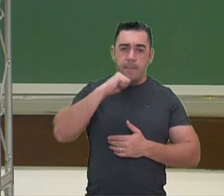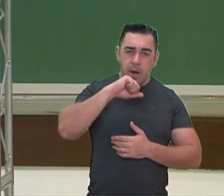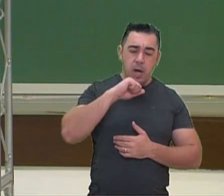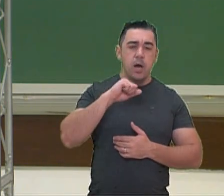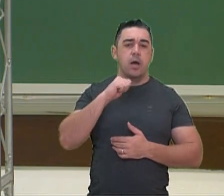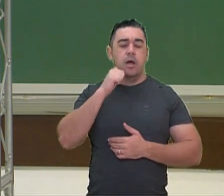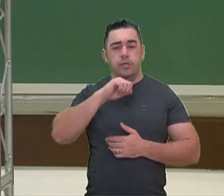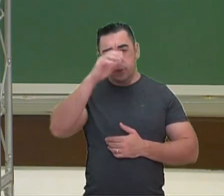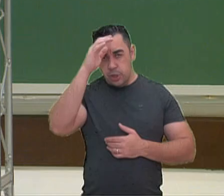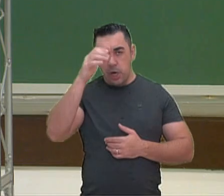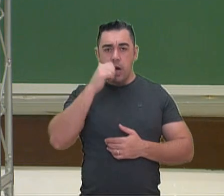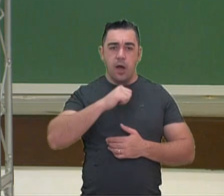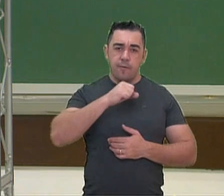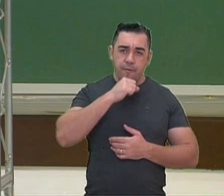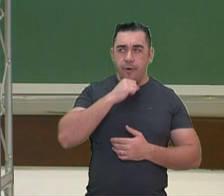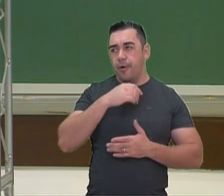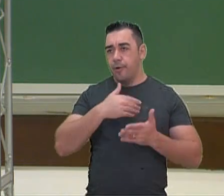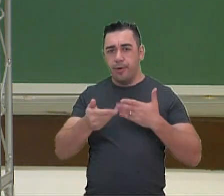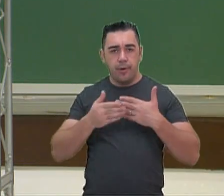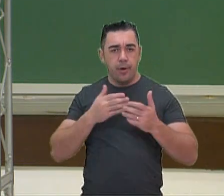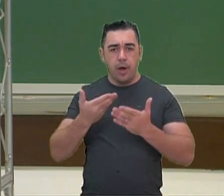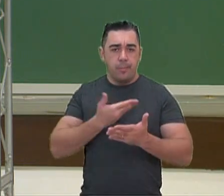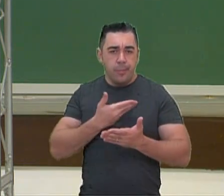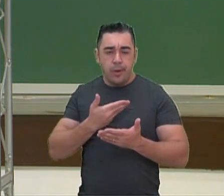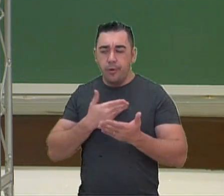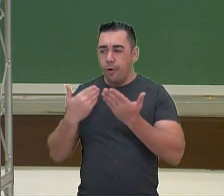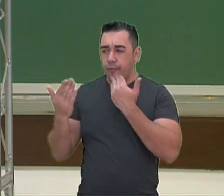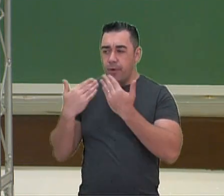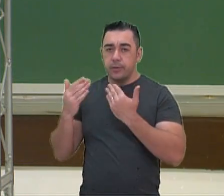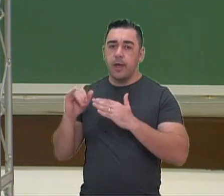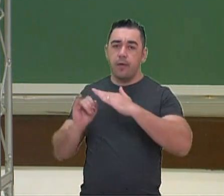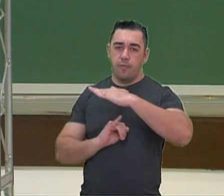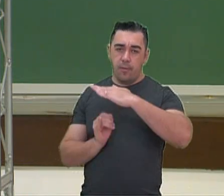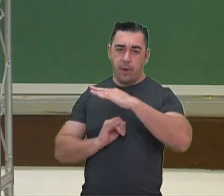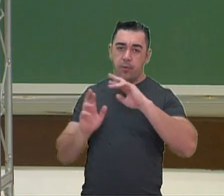nossa casa, com os nossos colegas, né? Então,